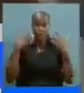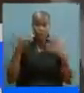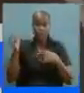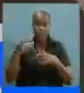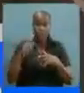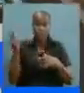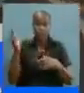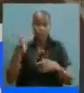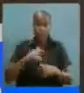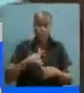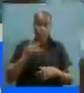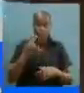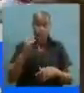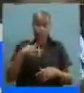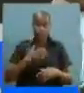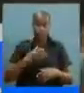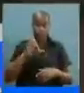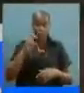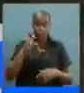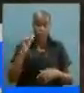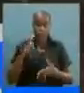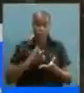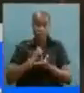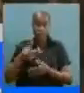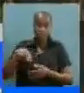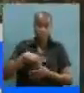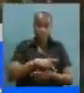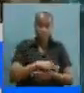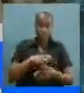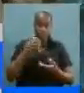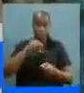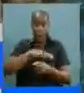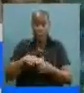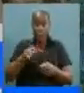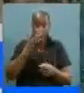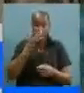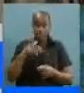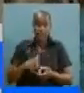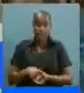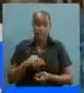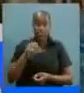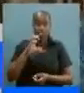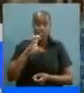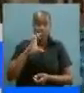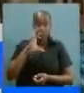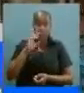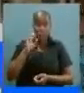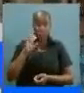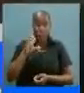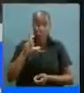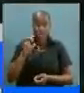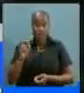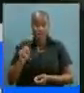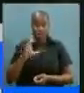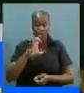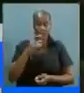vindos do Oriente, continuou a travessia no Atlântico da África mítica com orixás Oxalá e Exu, o